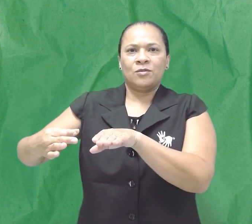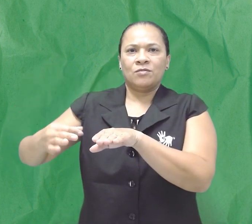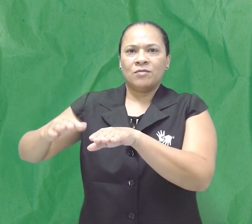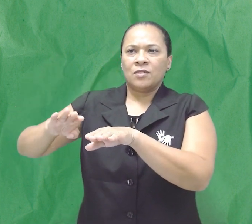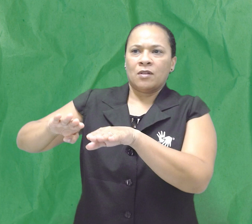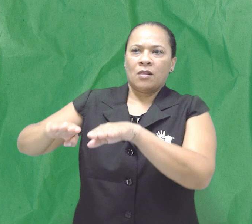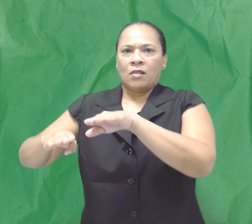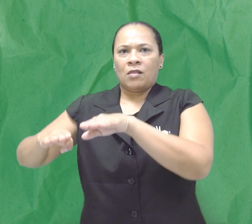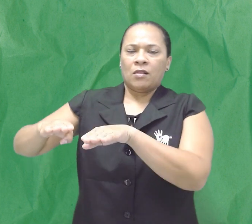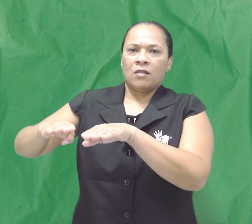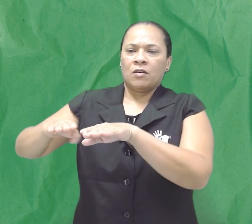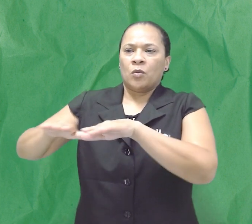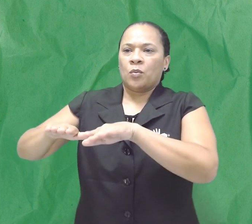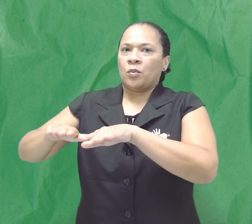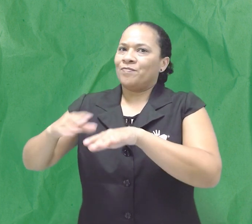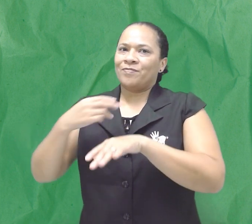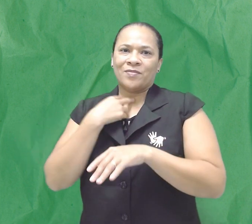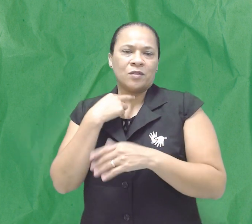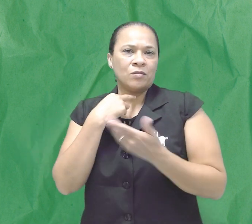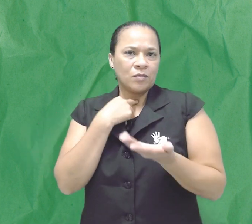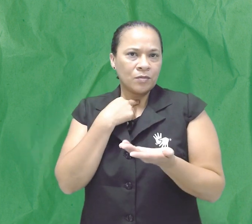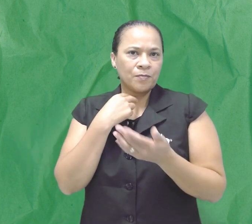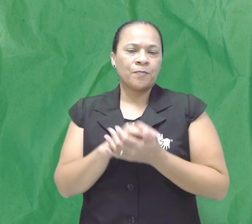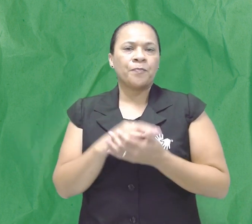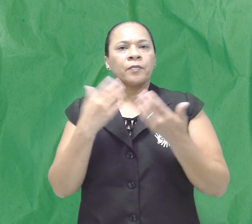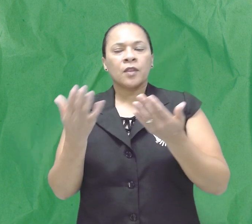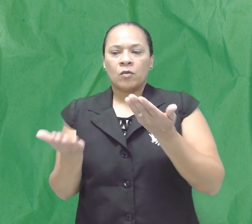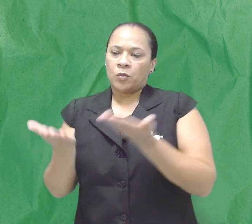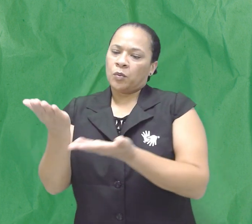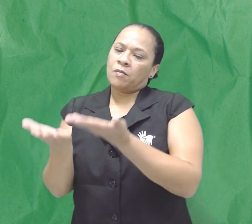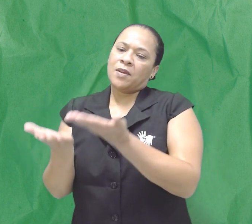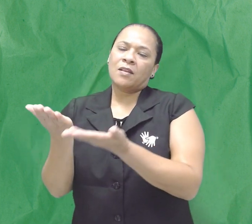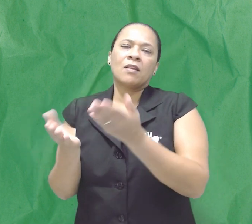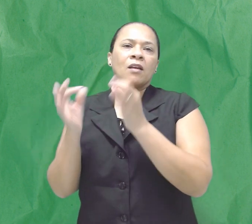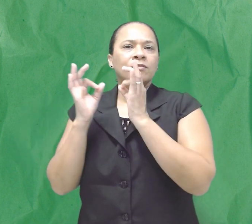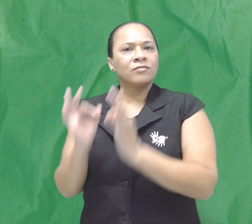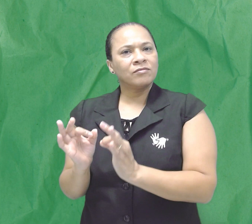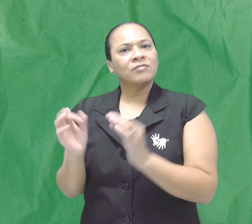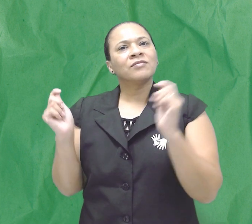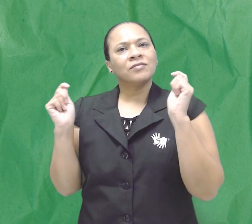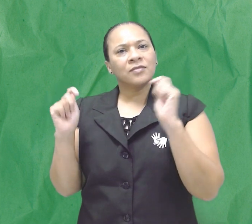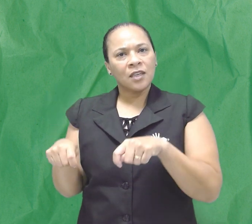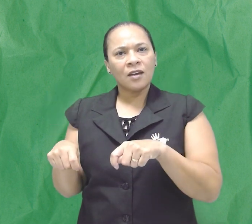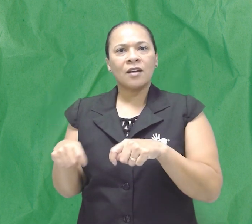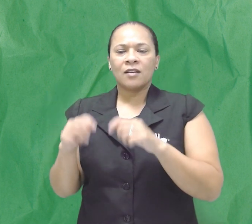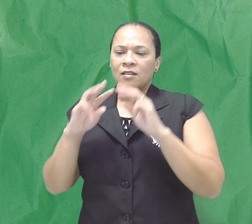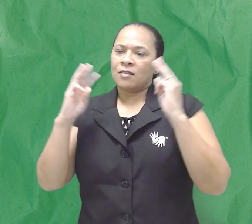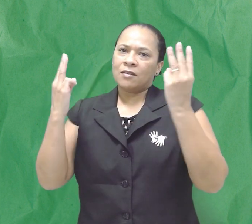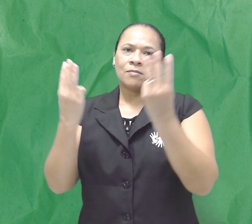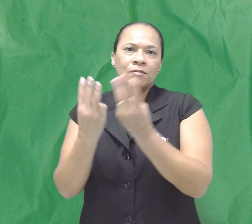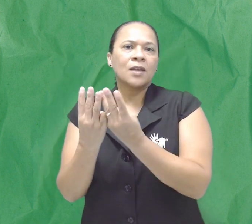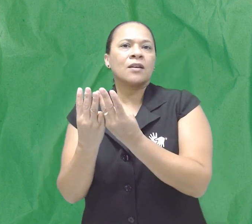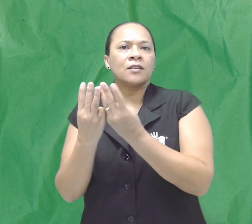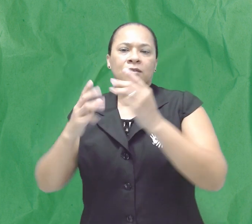gente consegue, né, fazer o processo de pesagem correta, né, da massa